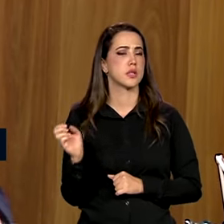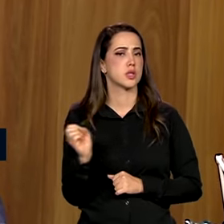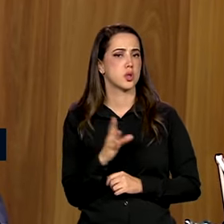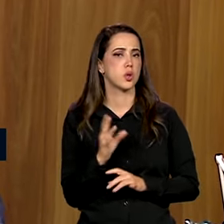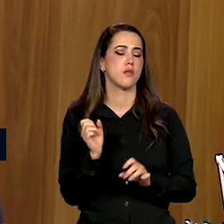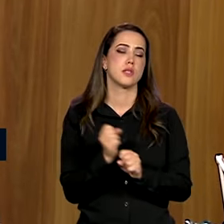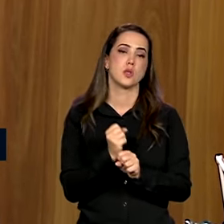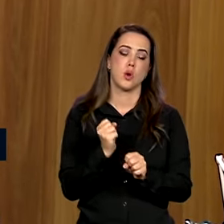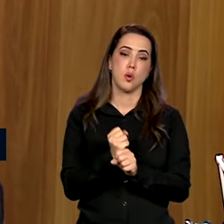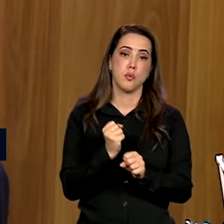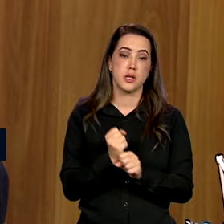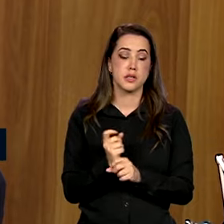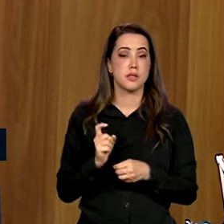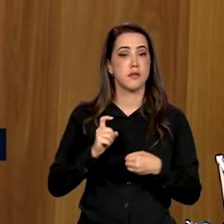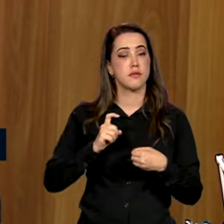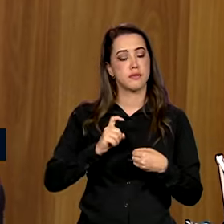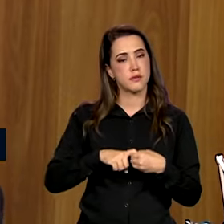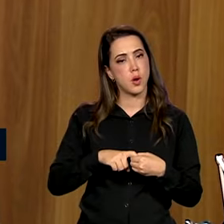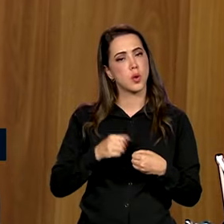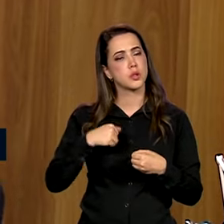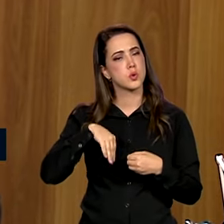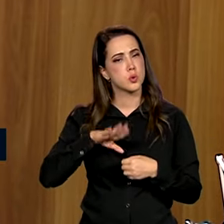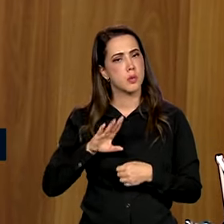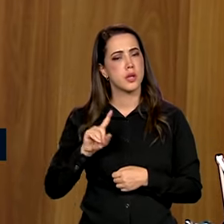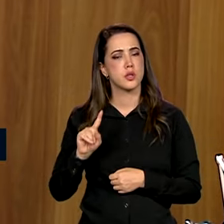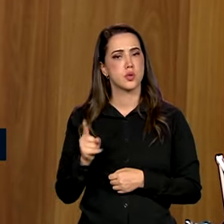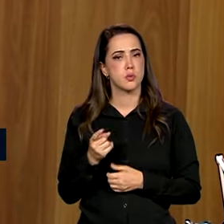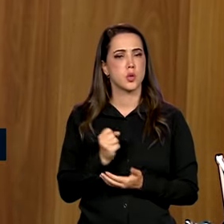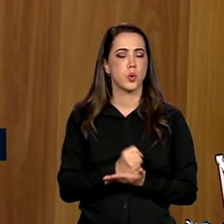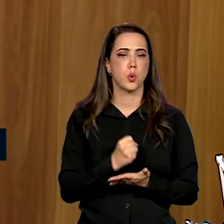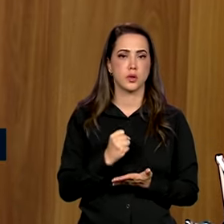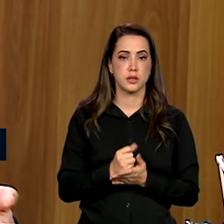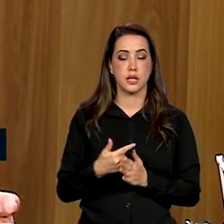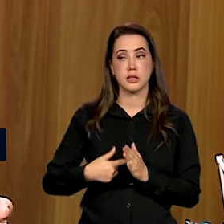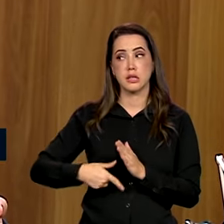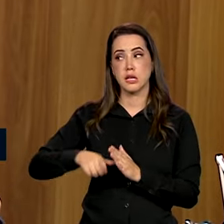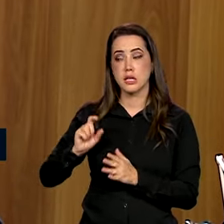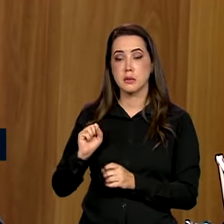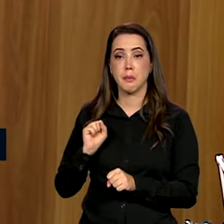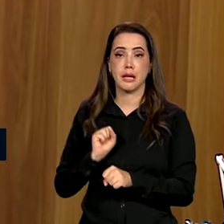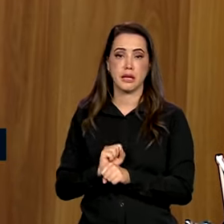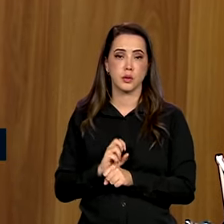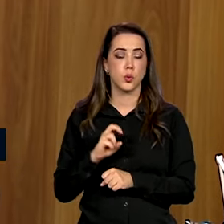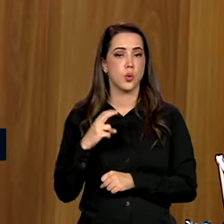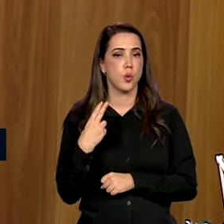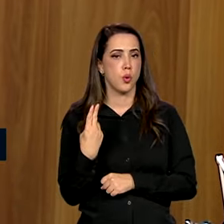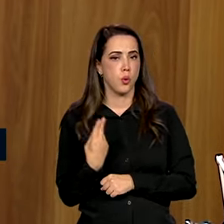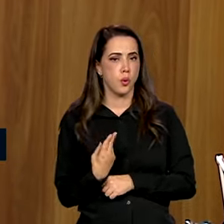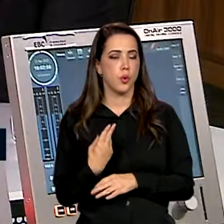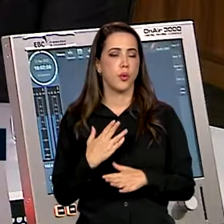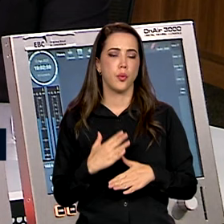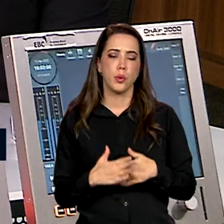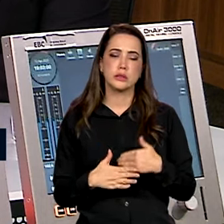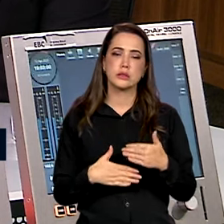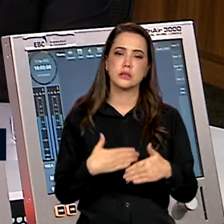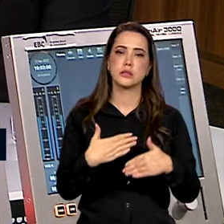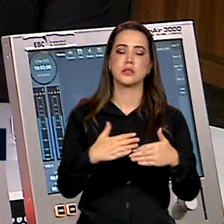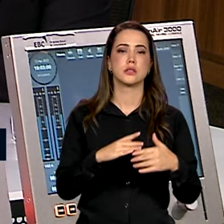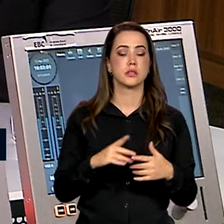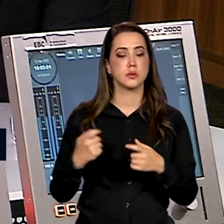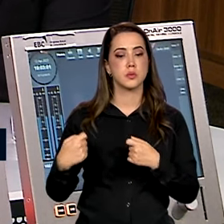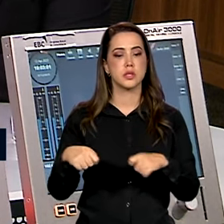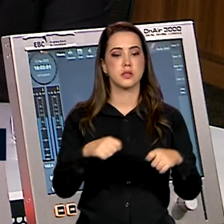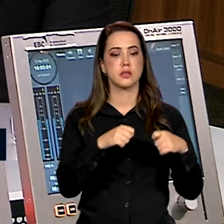novas obras na retomada de mais de mil contratos que estavam ou paralisados ou andando com